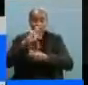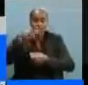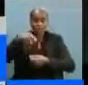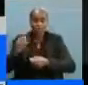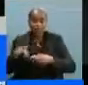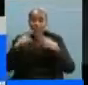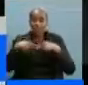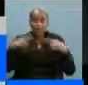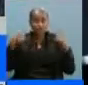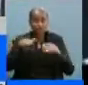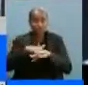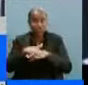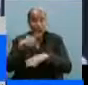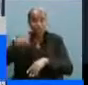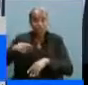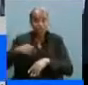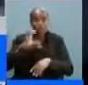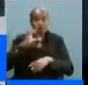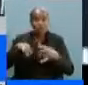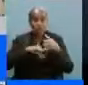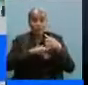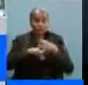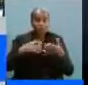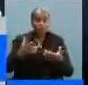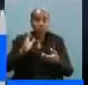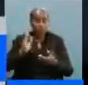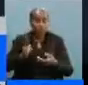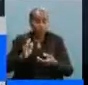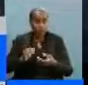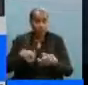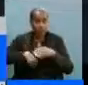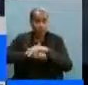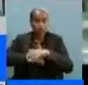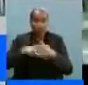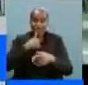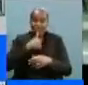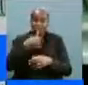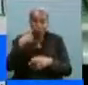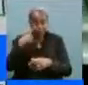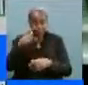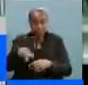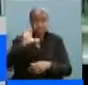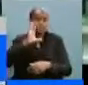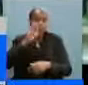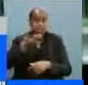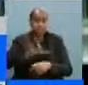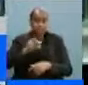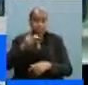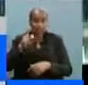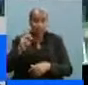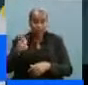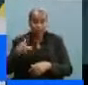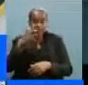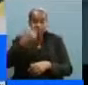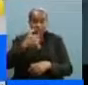esta terça feira o presidente da confederação africana de futebol mohamed bin hammam foi conhecida esta tarde ainda cara pela quinta vez